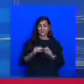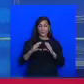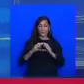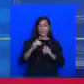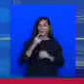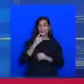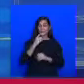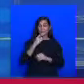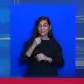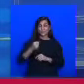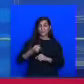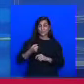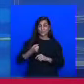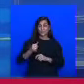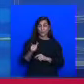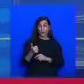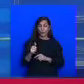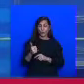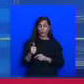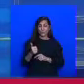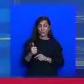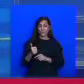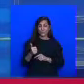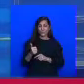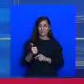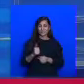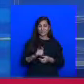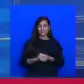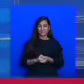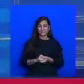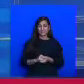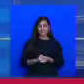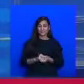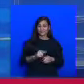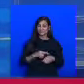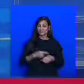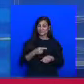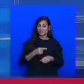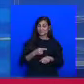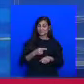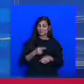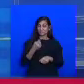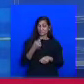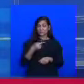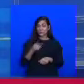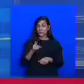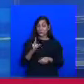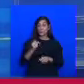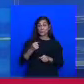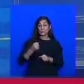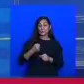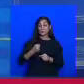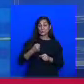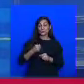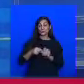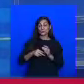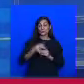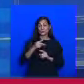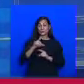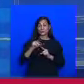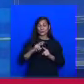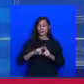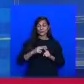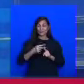Bola vermelha, número 11. Vermelha 11. E agora o sexto e último número do